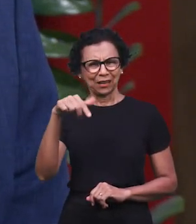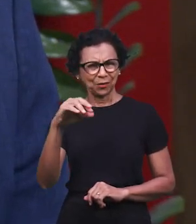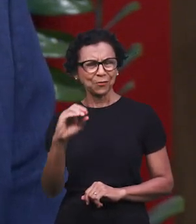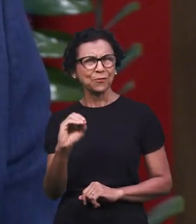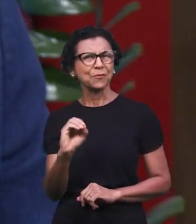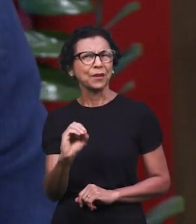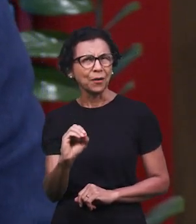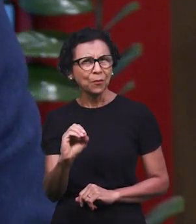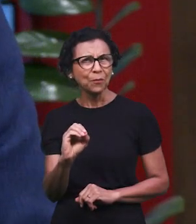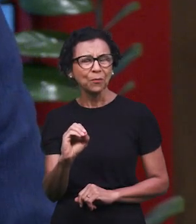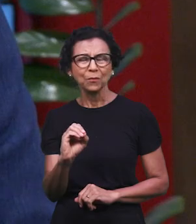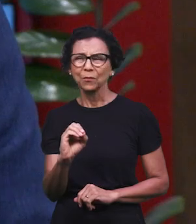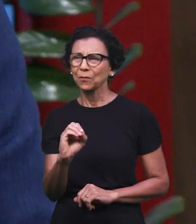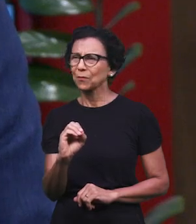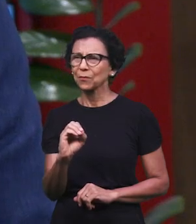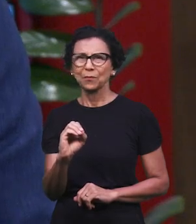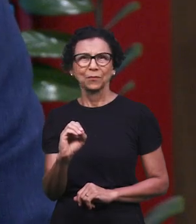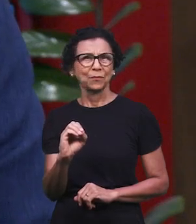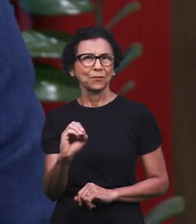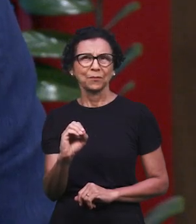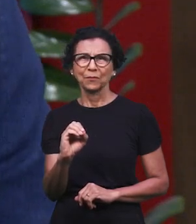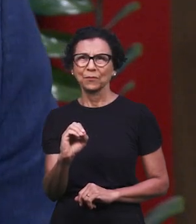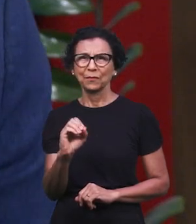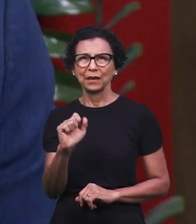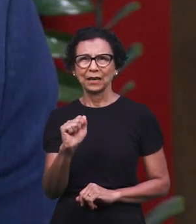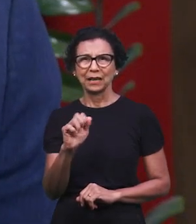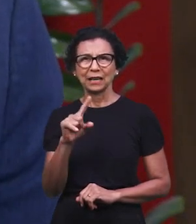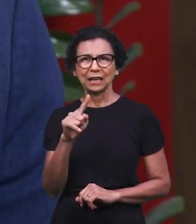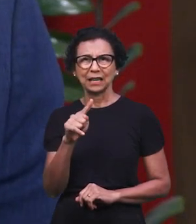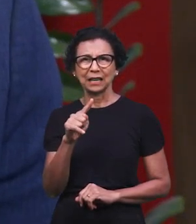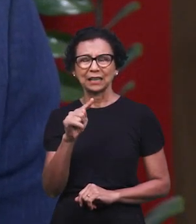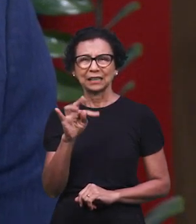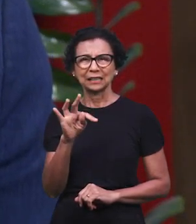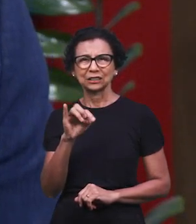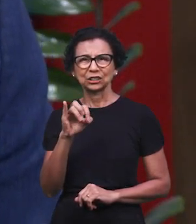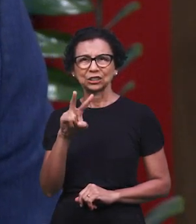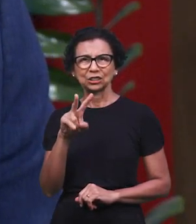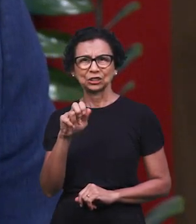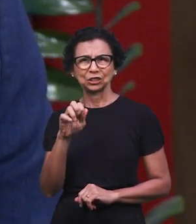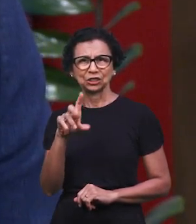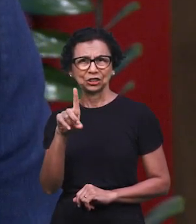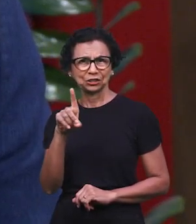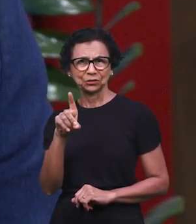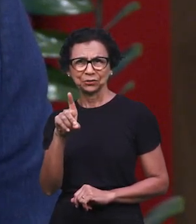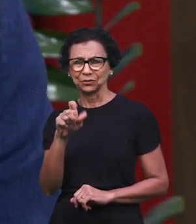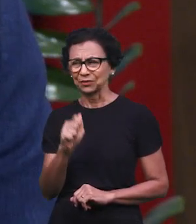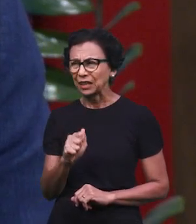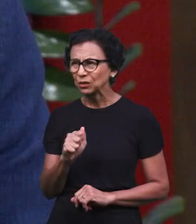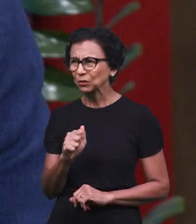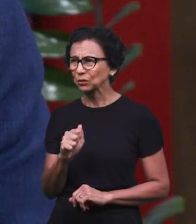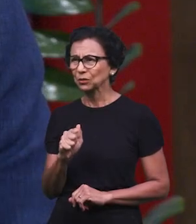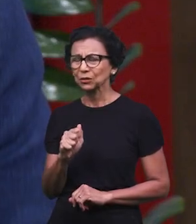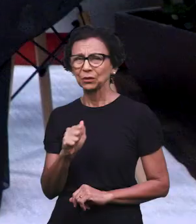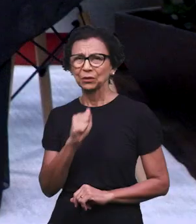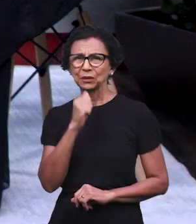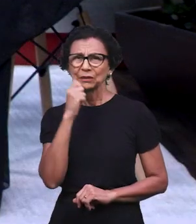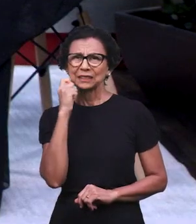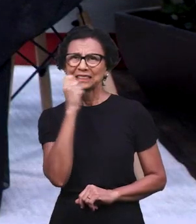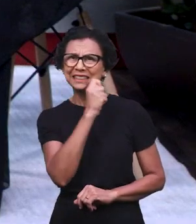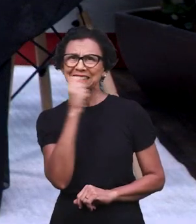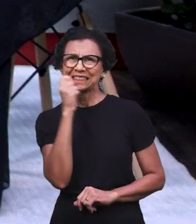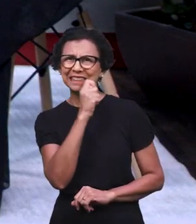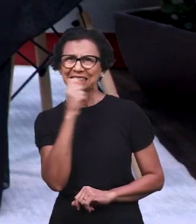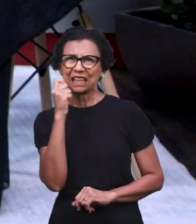carvão ativado ele vai clarear seus dentes. E muitas pessoas falam, olha, realmente clareou. Mas, na verdade, André, esse carvão, ele